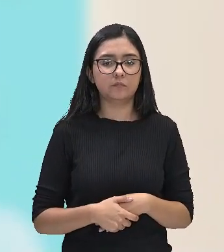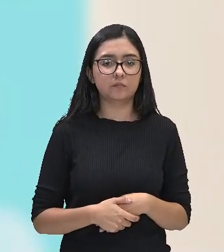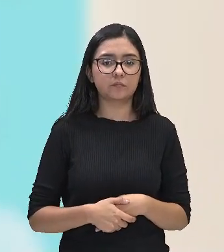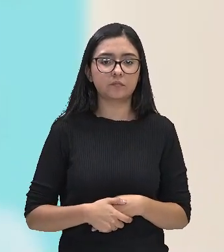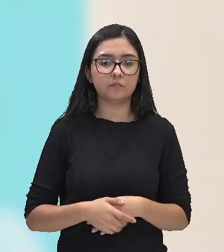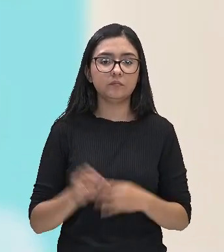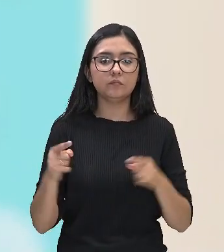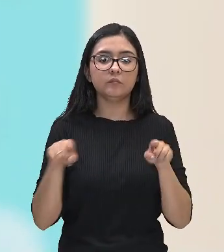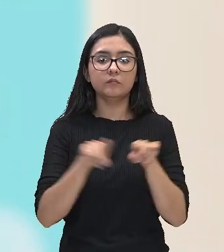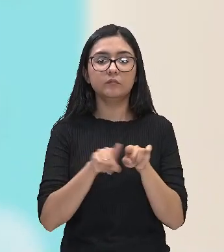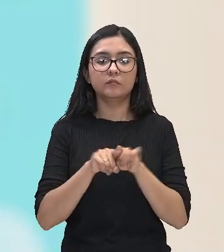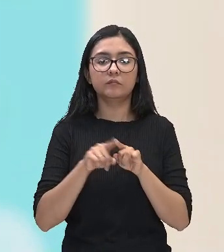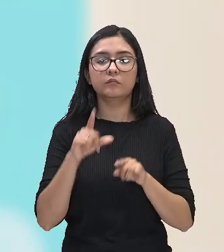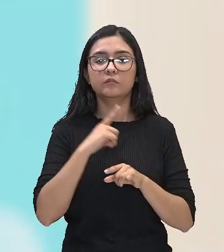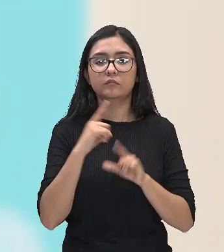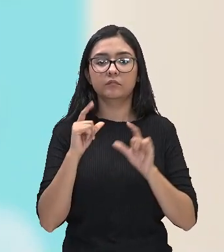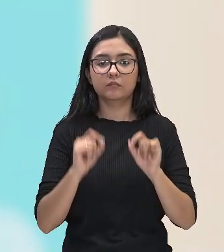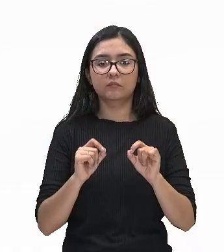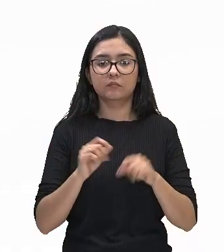Temos também a função